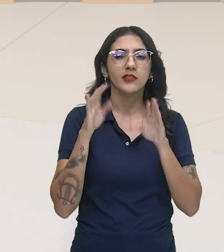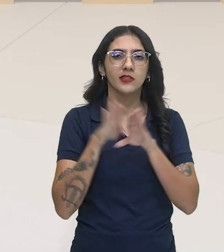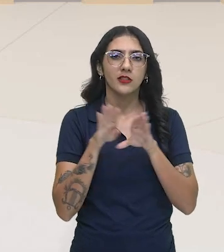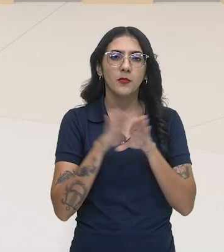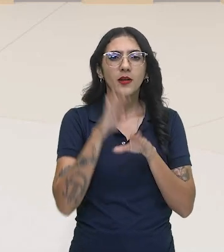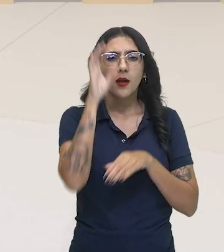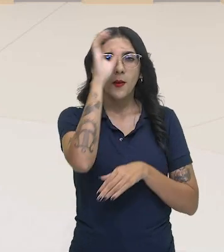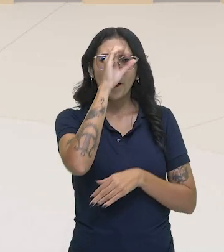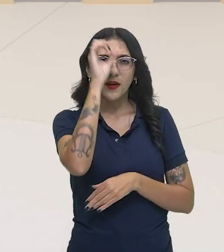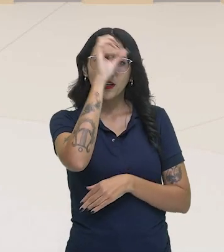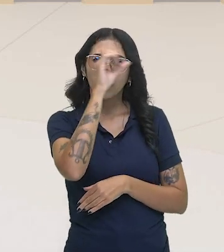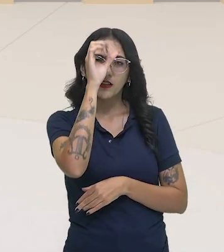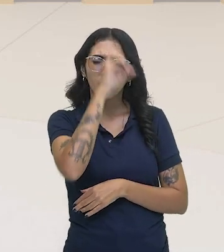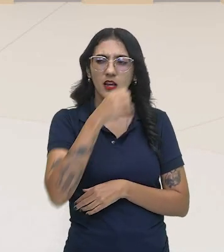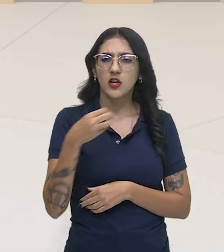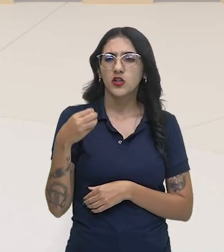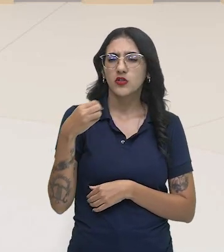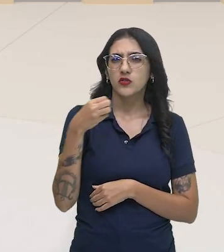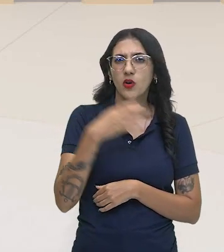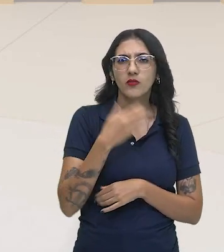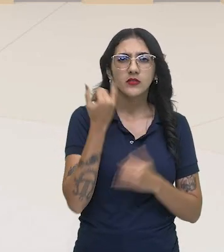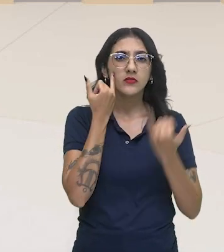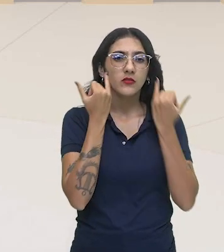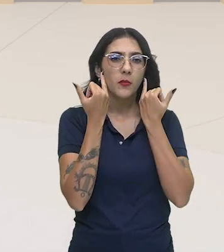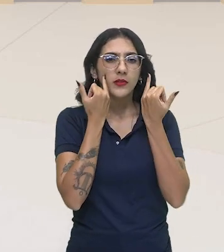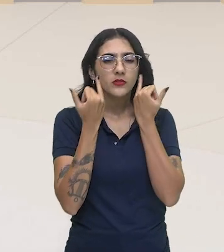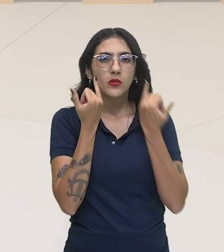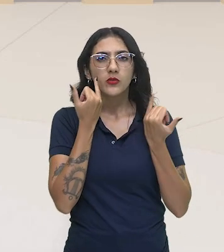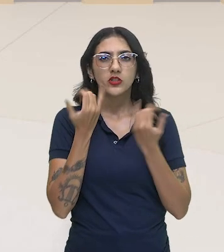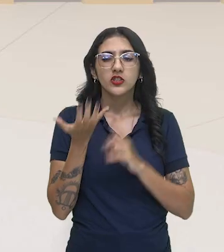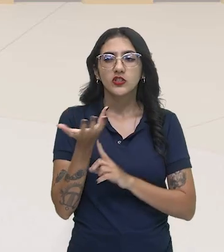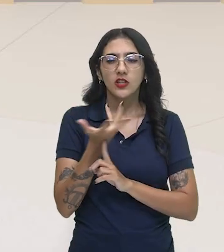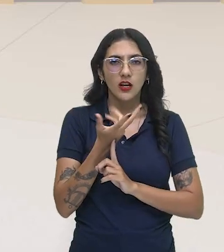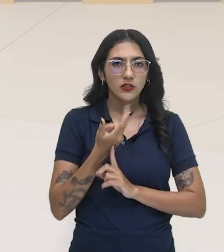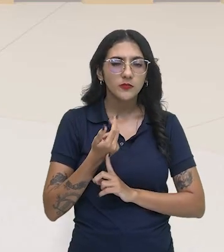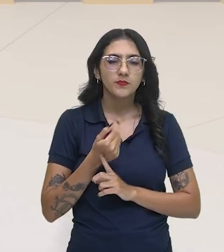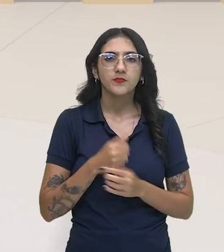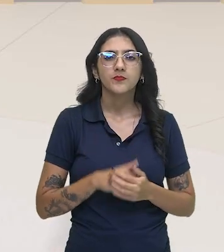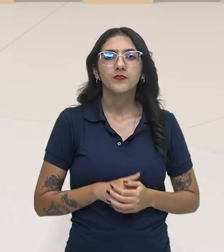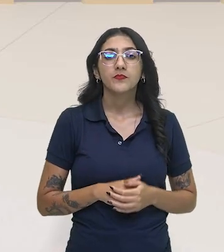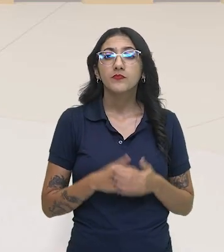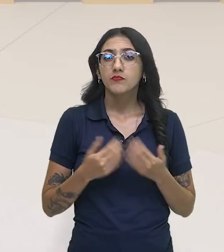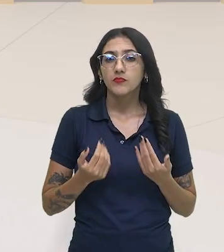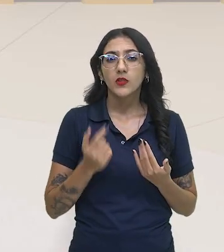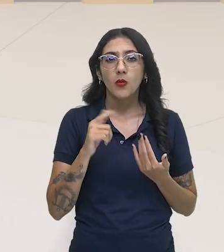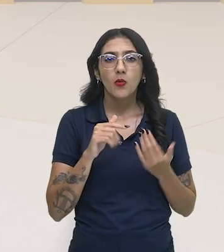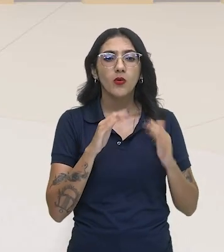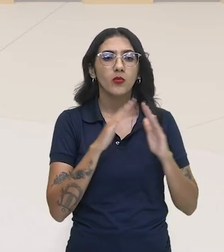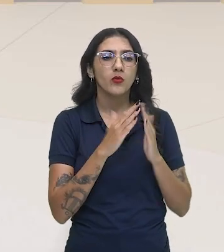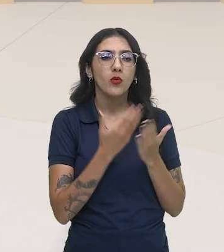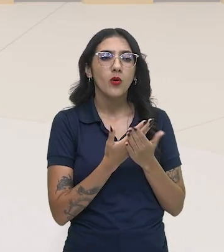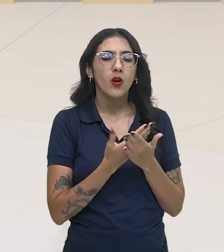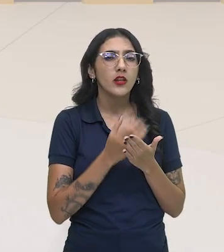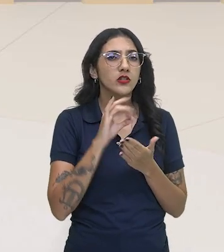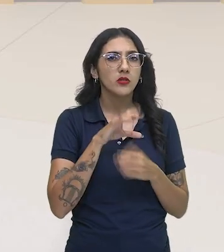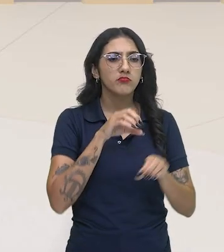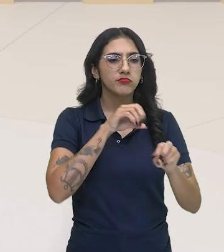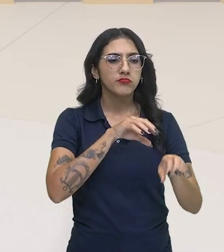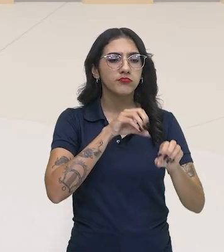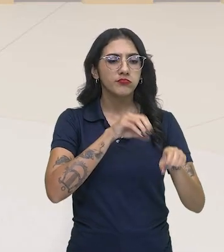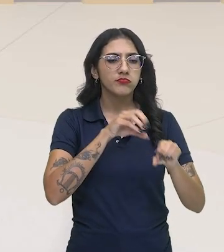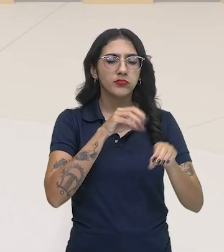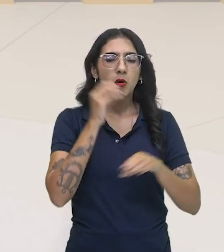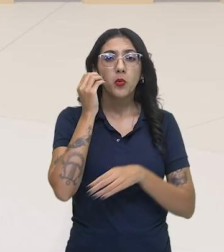novas referências ali, de arte, né, por exemplo. Então a escola é um espaço mais para transmissão dos conhecimentos